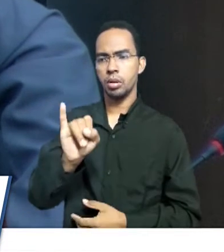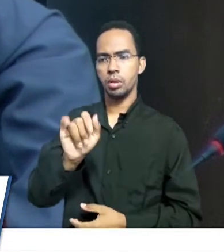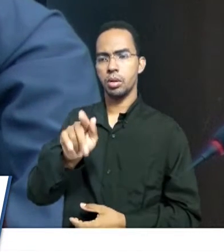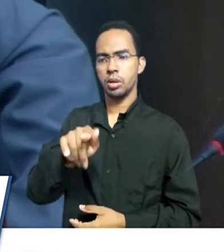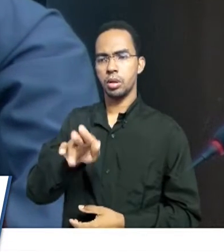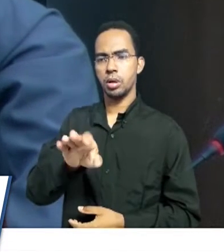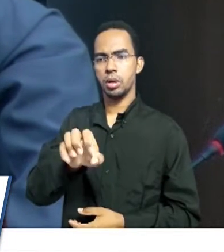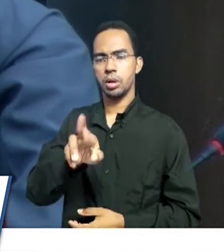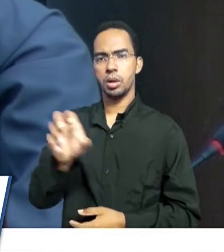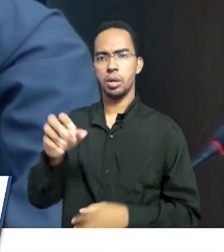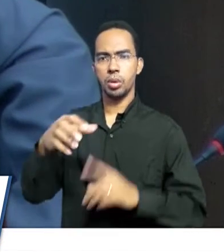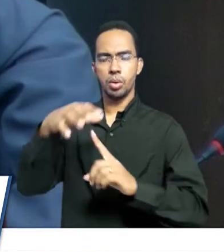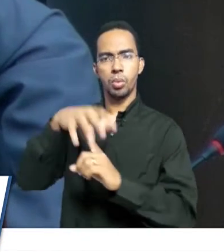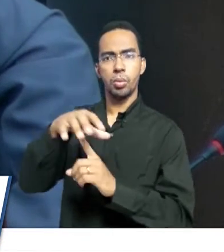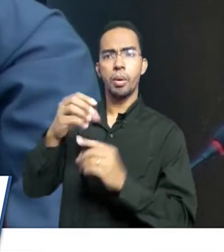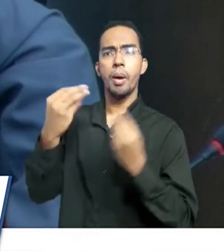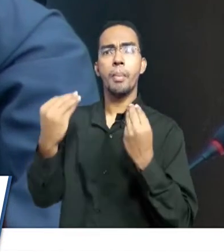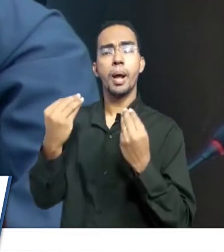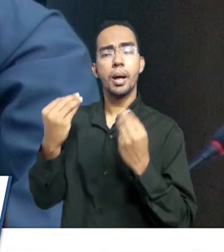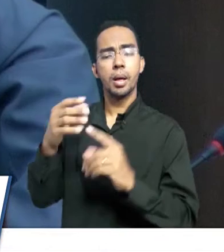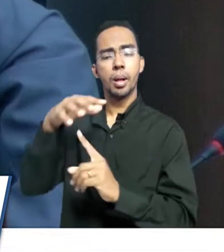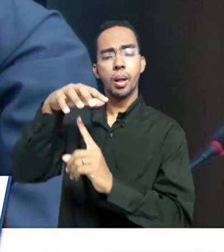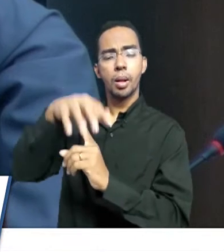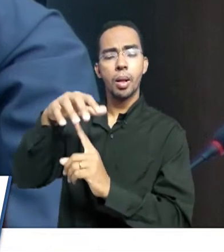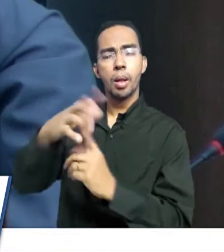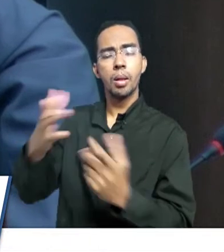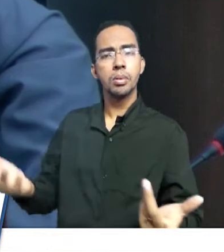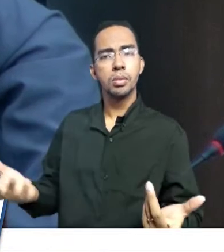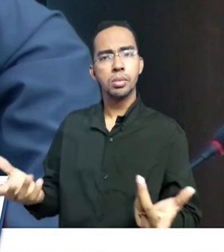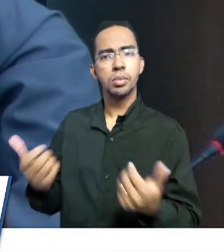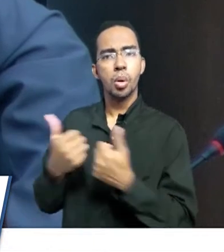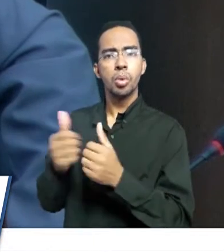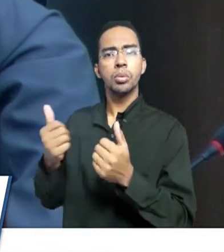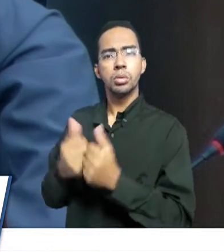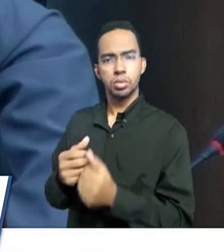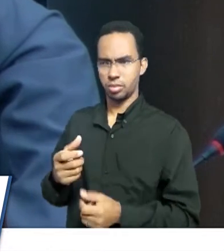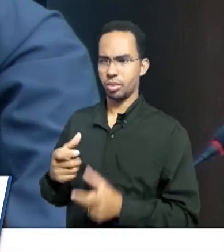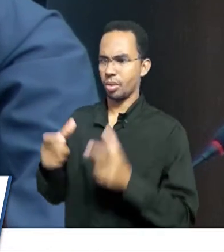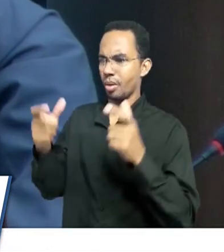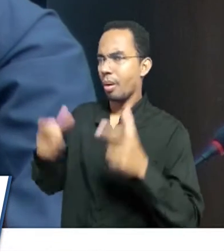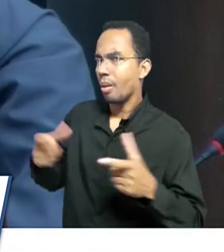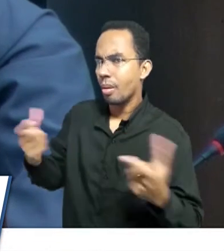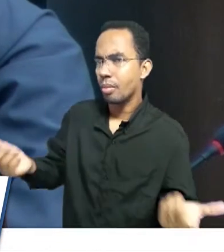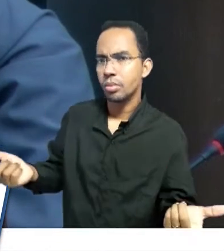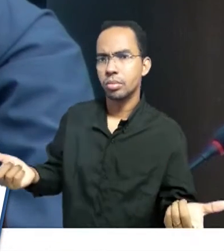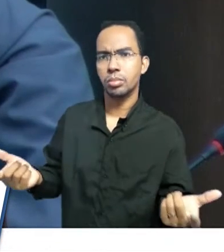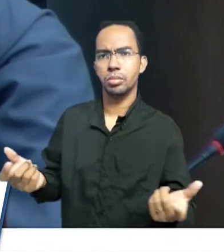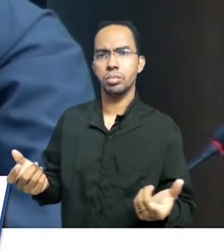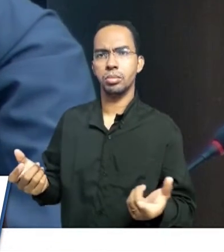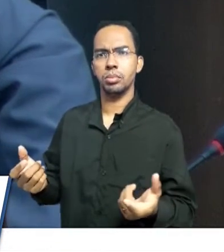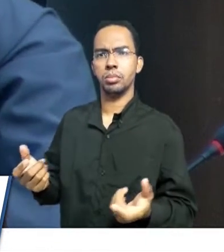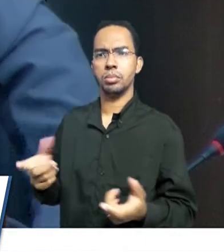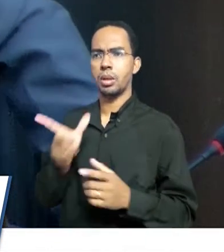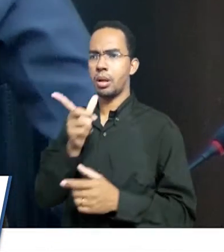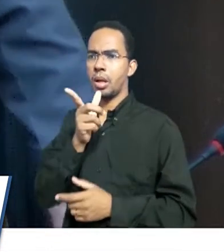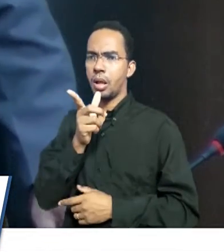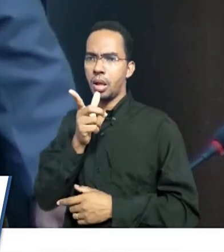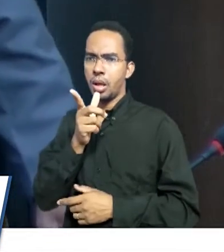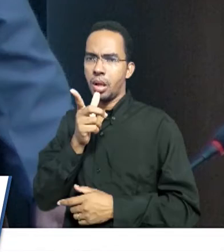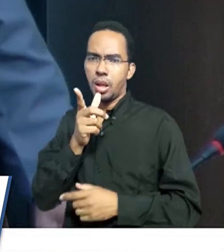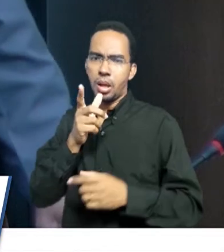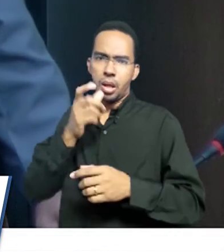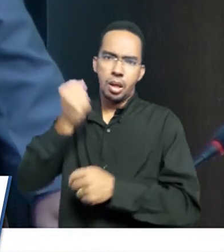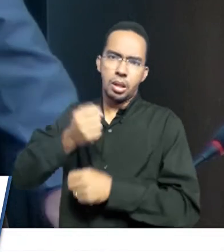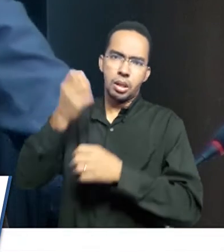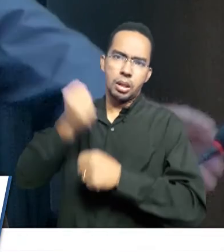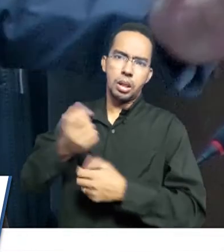que colocaram um ponto de ônibus? Será que é para colocar tambor de leite, alguma coisa, ou para esperar o povo que vai lá? Isso